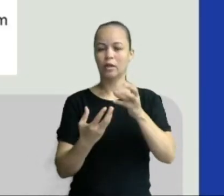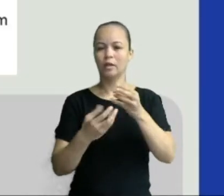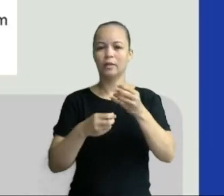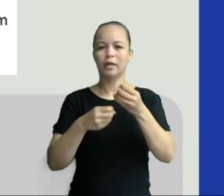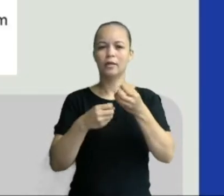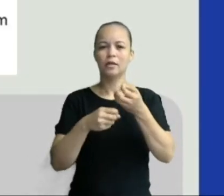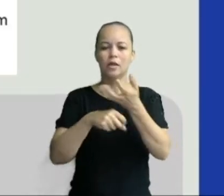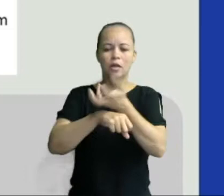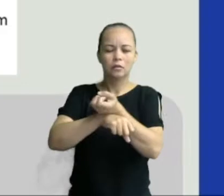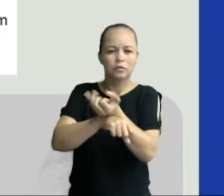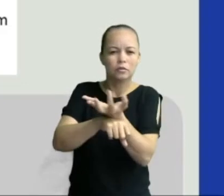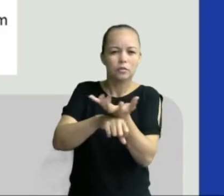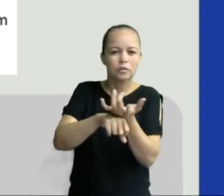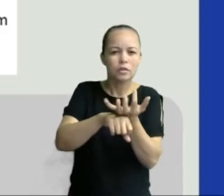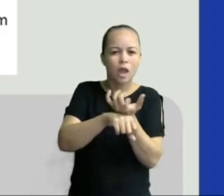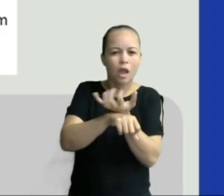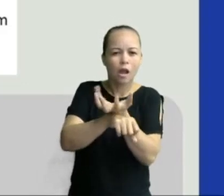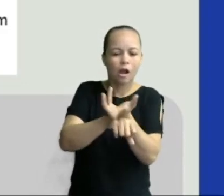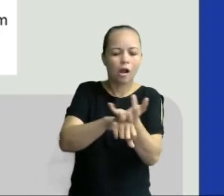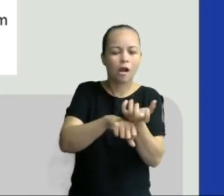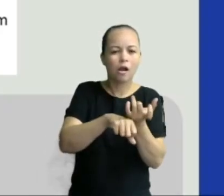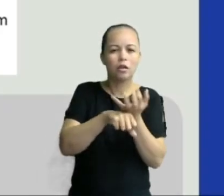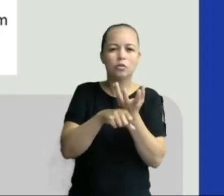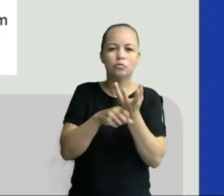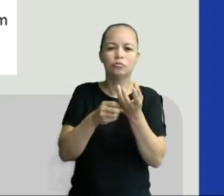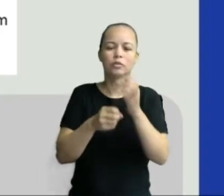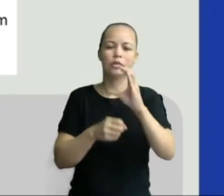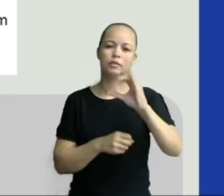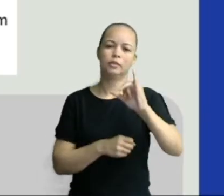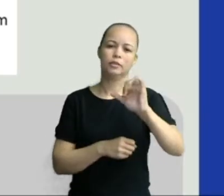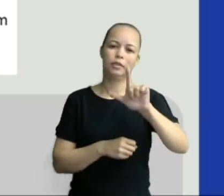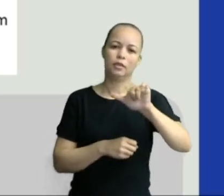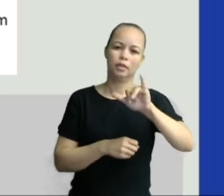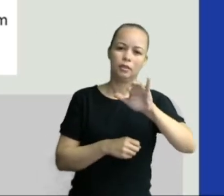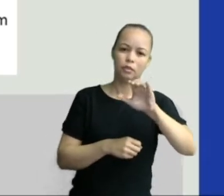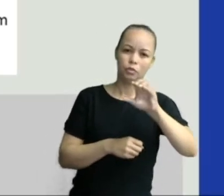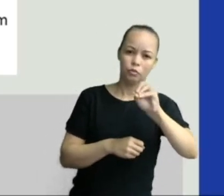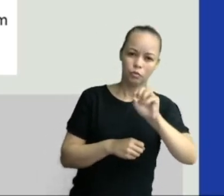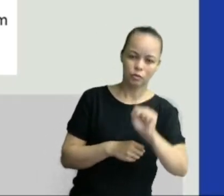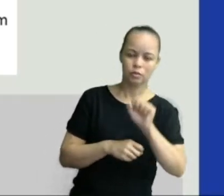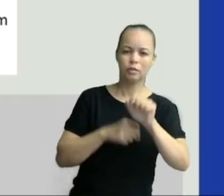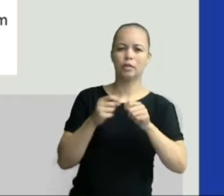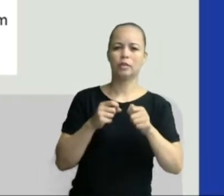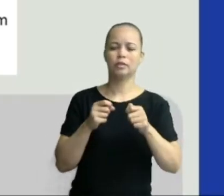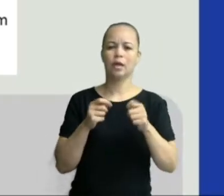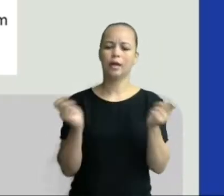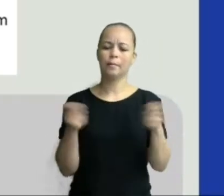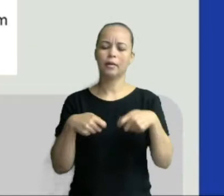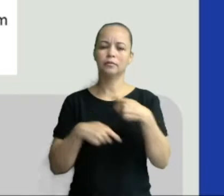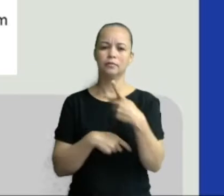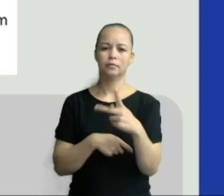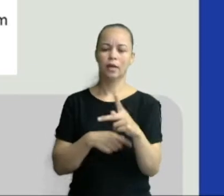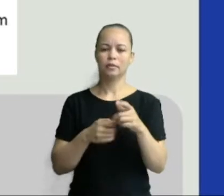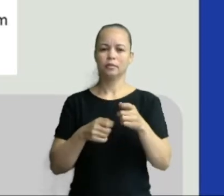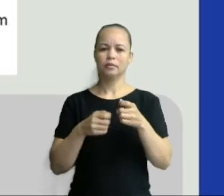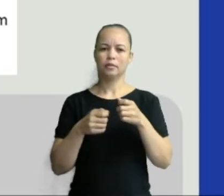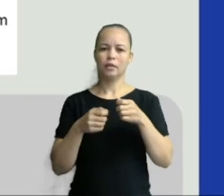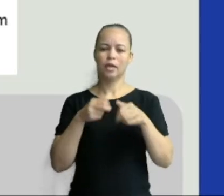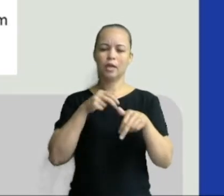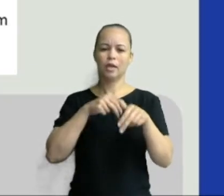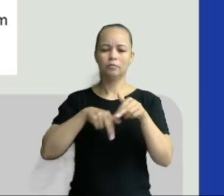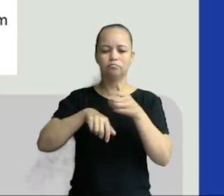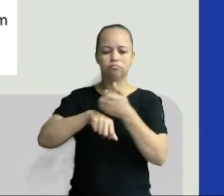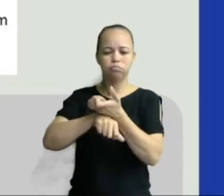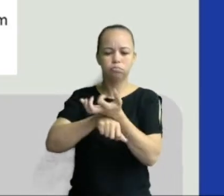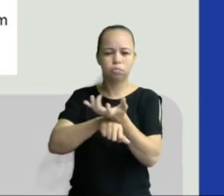cílios que permitem ele se locomover. E a gente vai ver no decorrer da nossa aula hoje que a capacidade de se locomover, ou